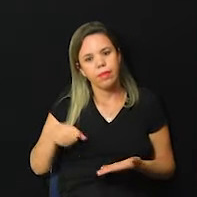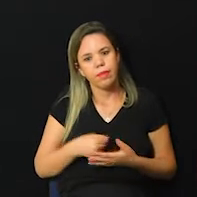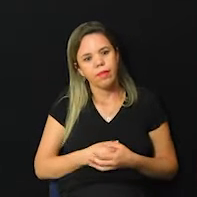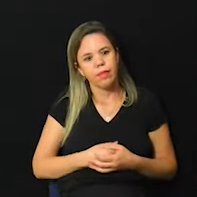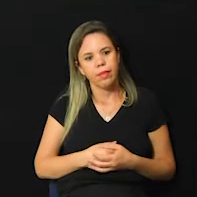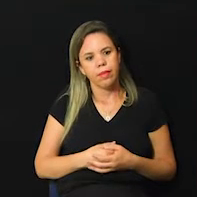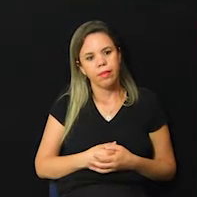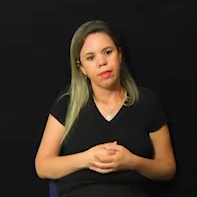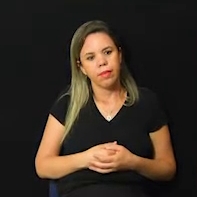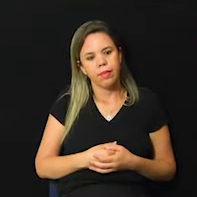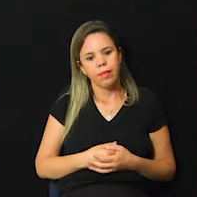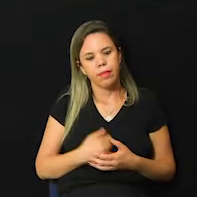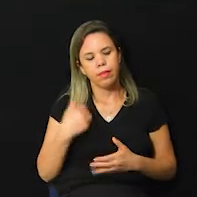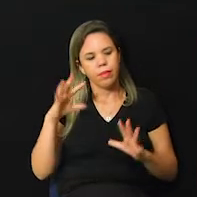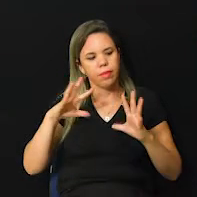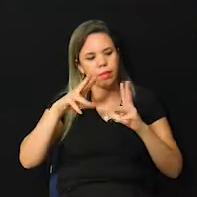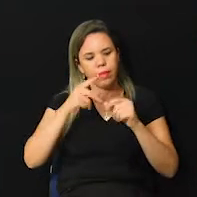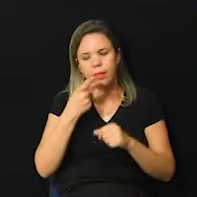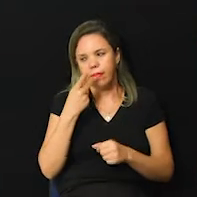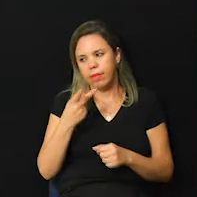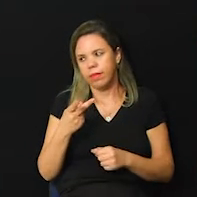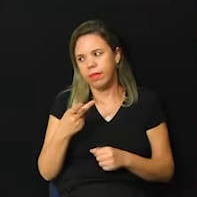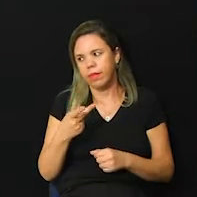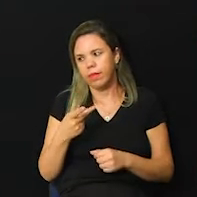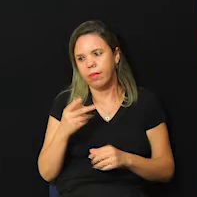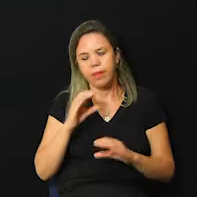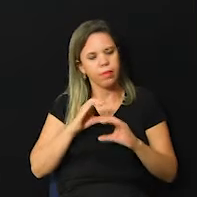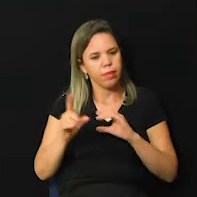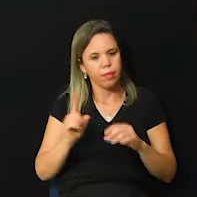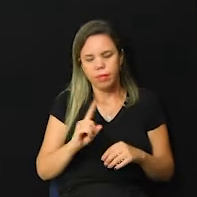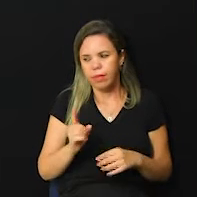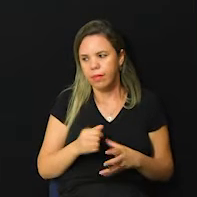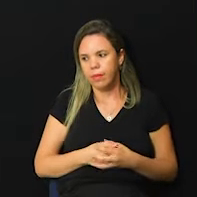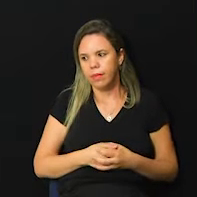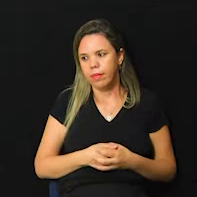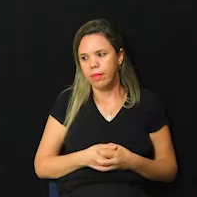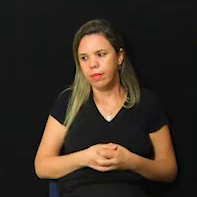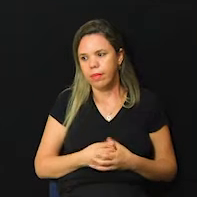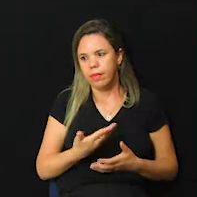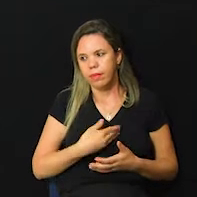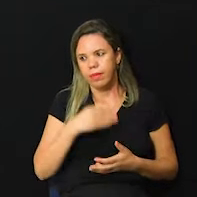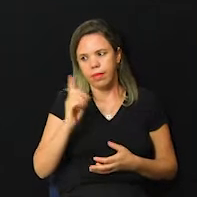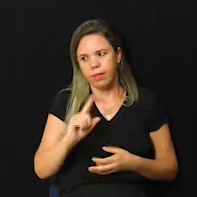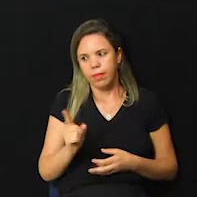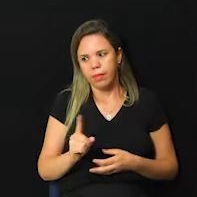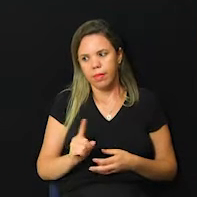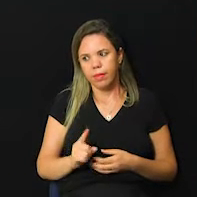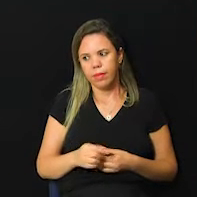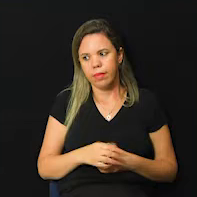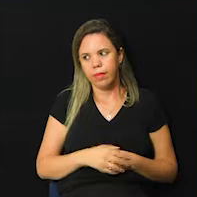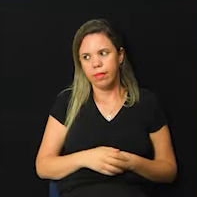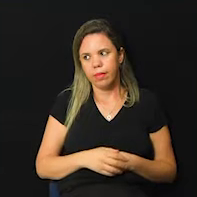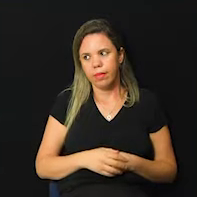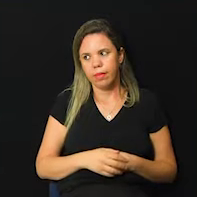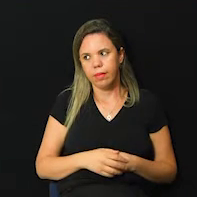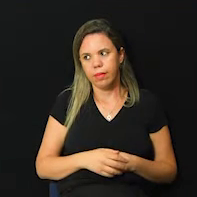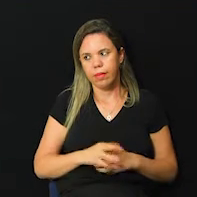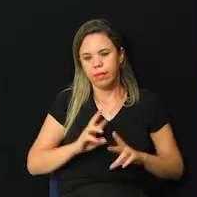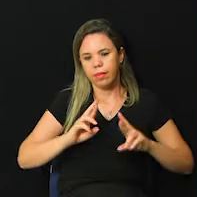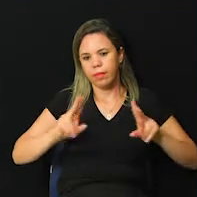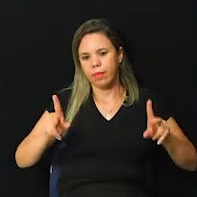sim sim eu todo mundo fala assim ah eu não vou fazer intercâmbio no isso é amigo de brasileiro não